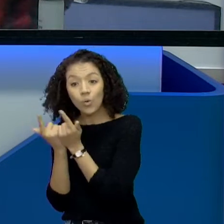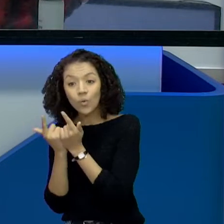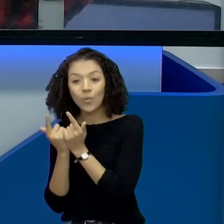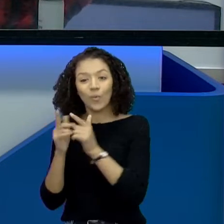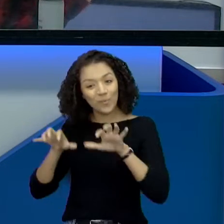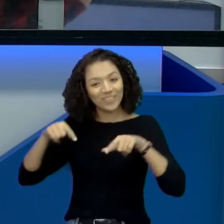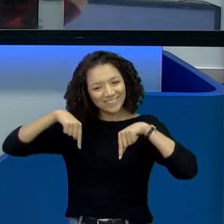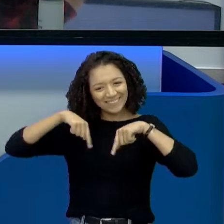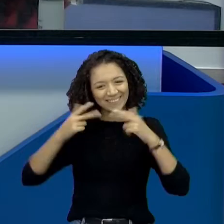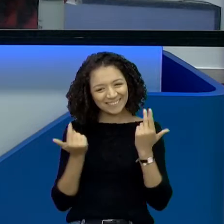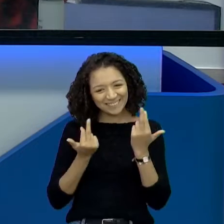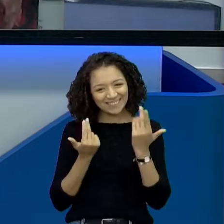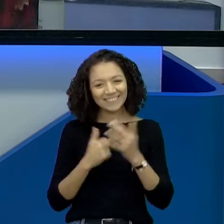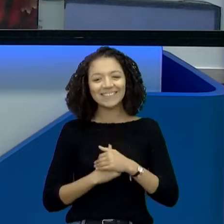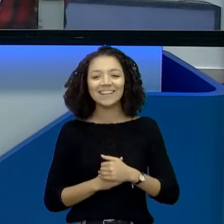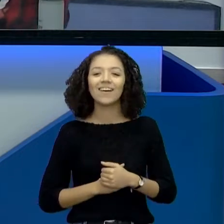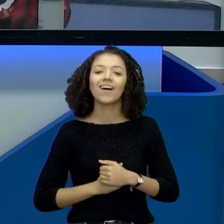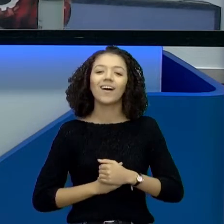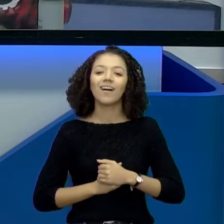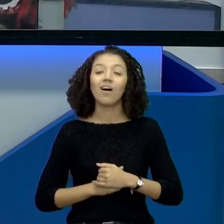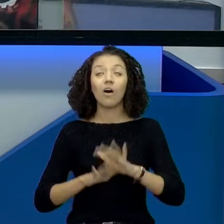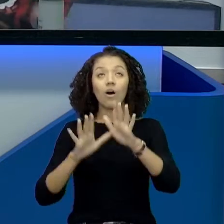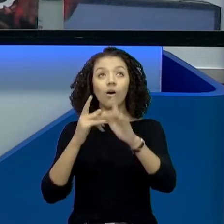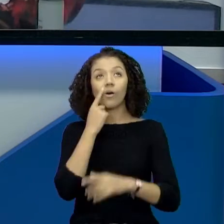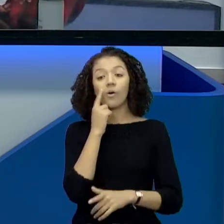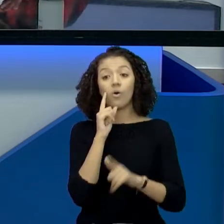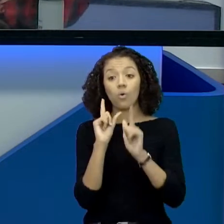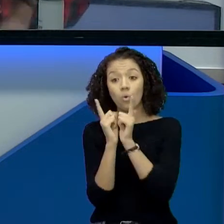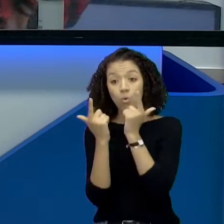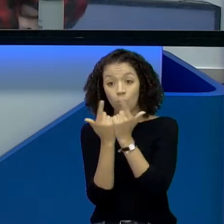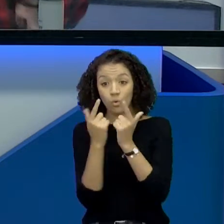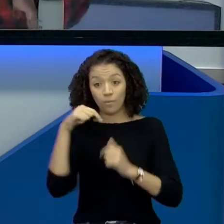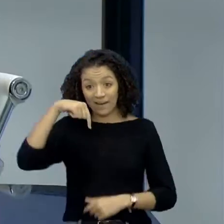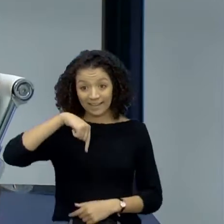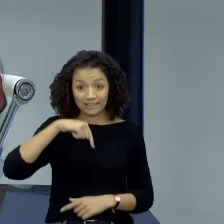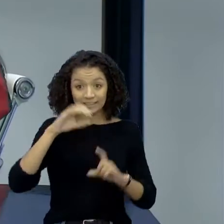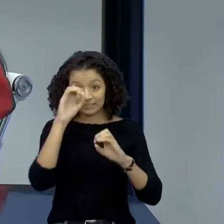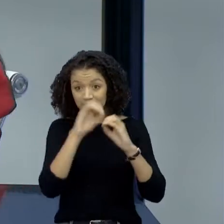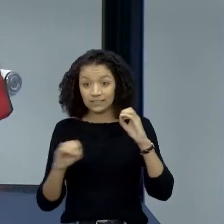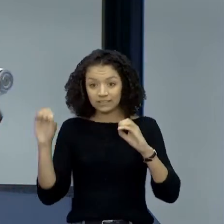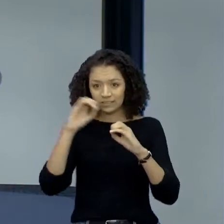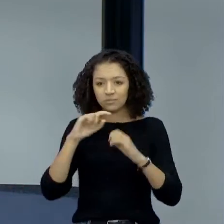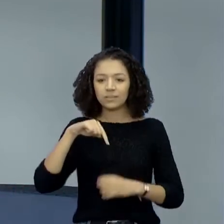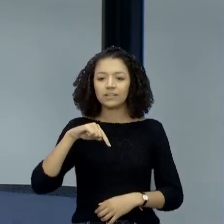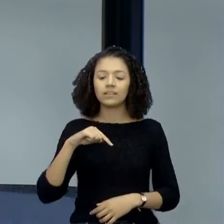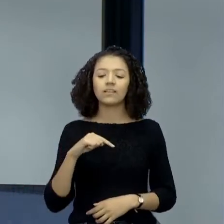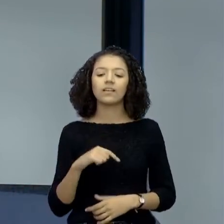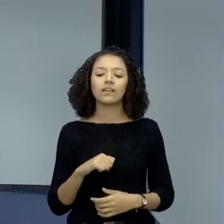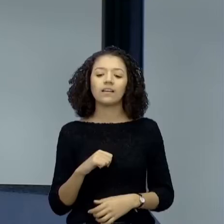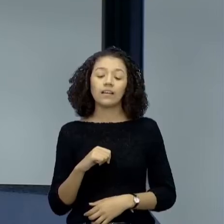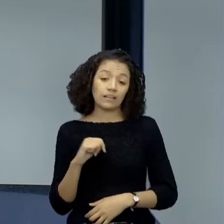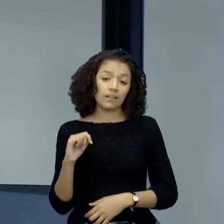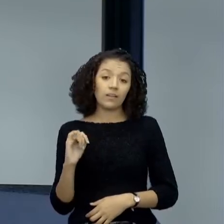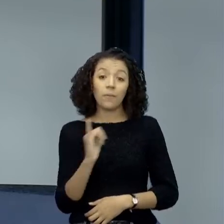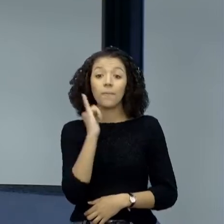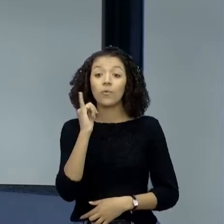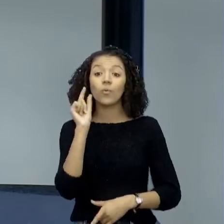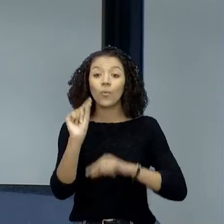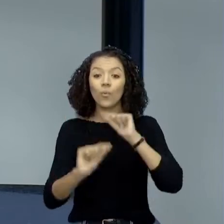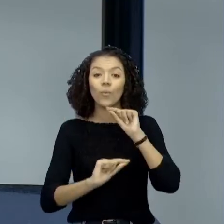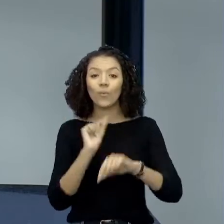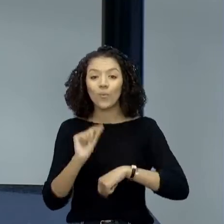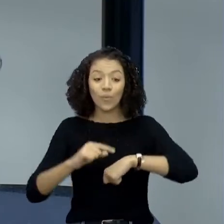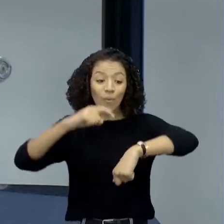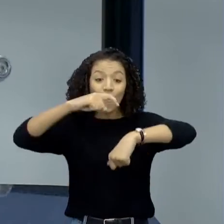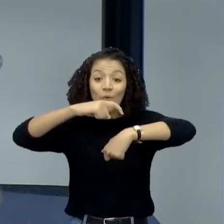tem um ponto negativo do trabalho em grupo aqui, não tô falando do Centro de Mídias, né? Cada realidade aí. É achar